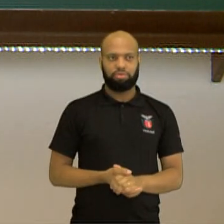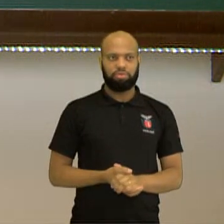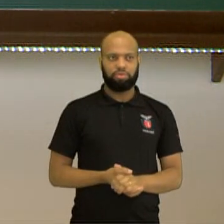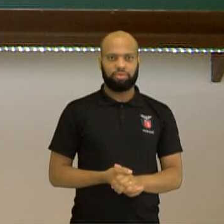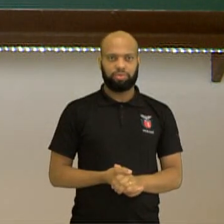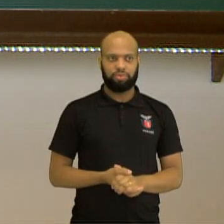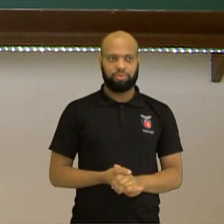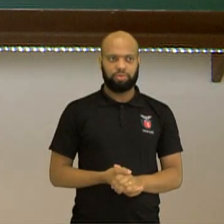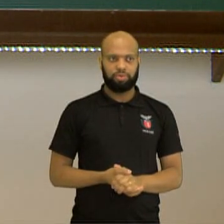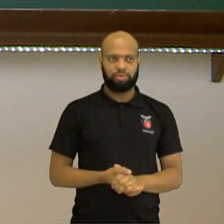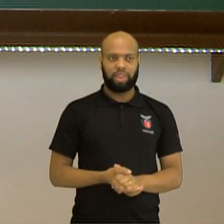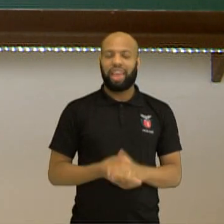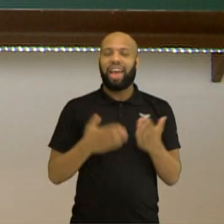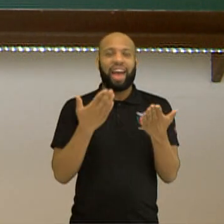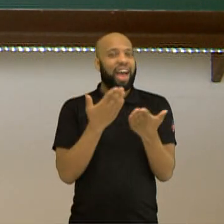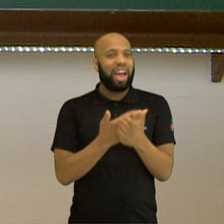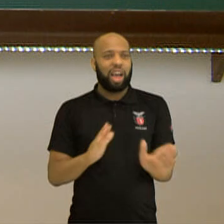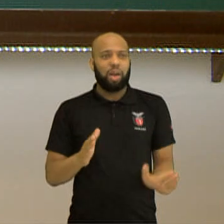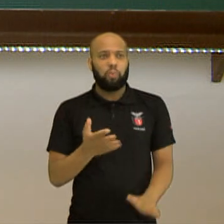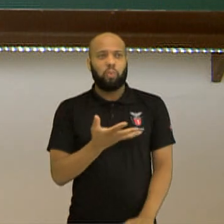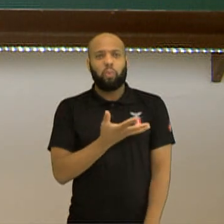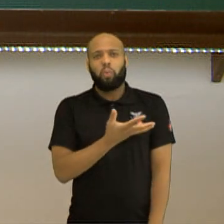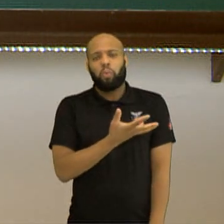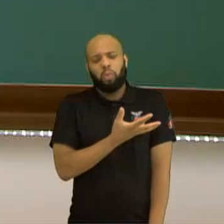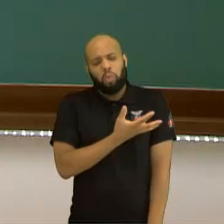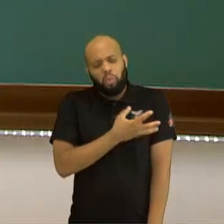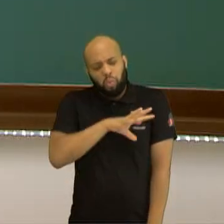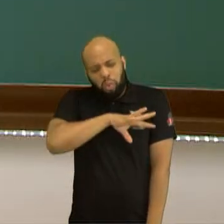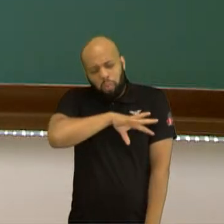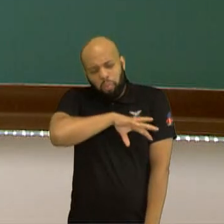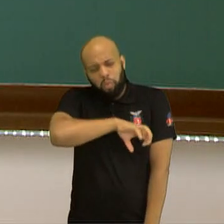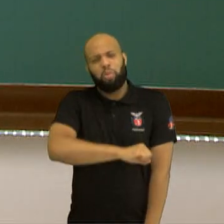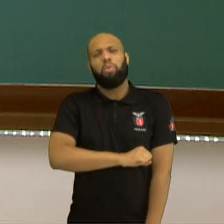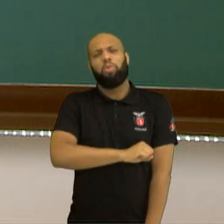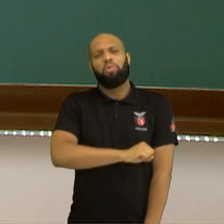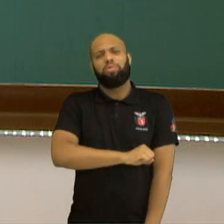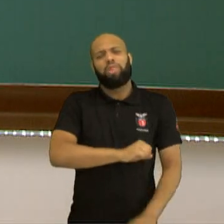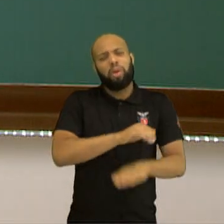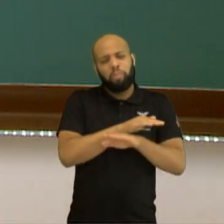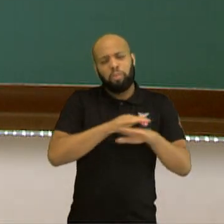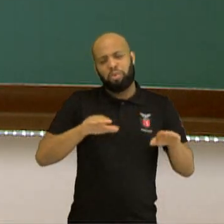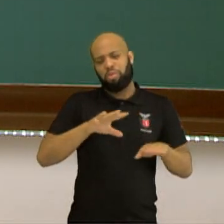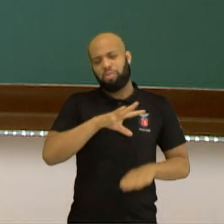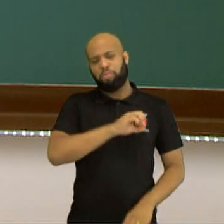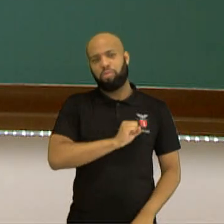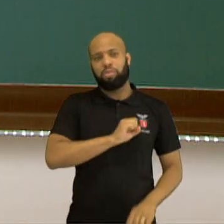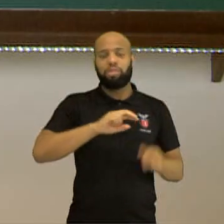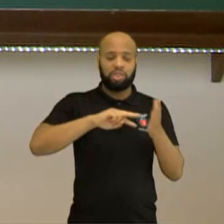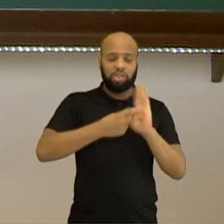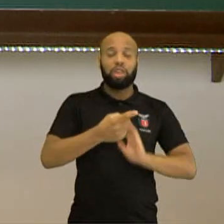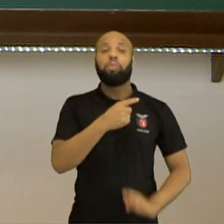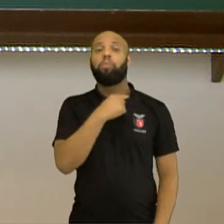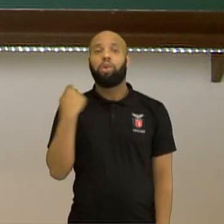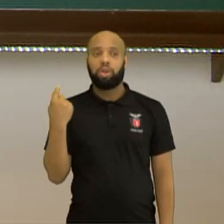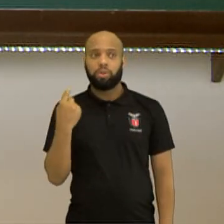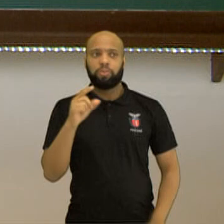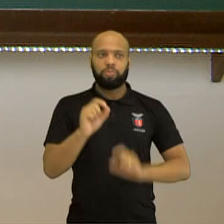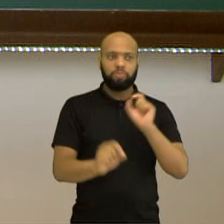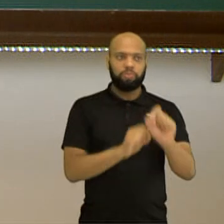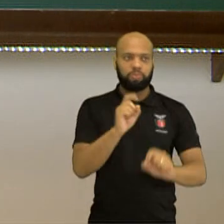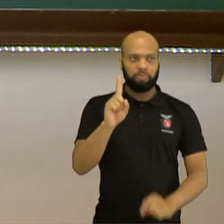amor generoso. Então é um eufemismo, né? Então, morreu.